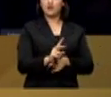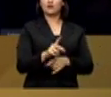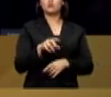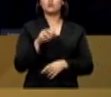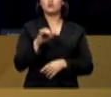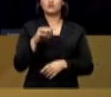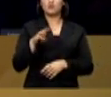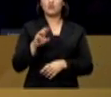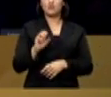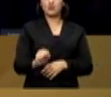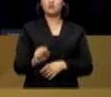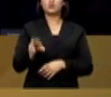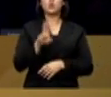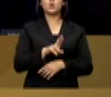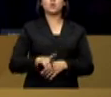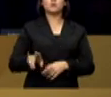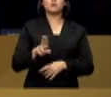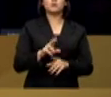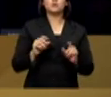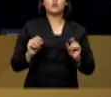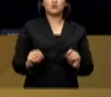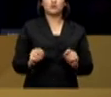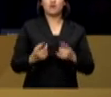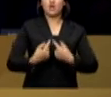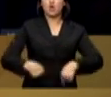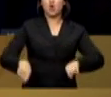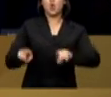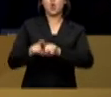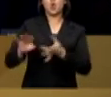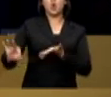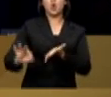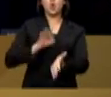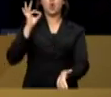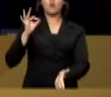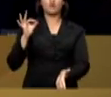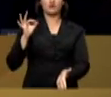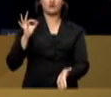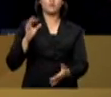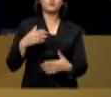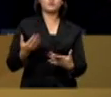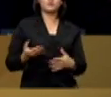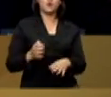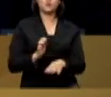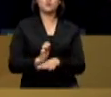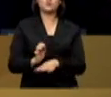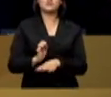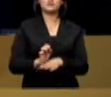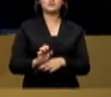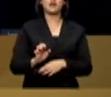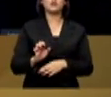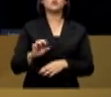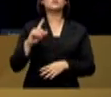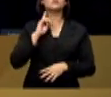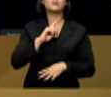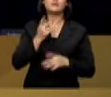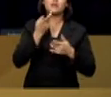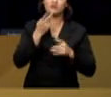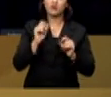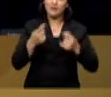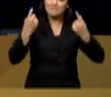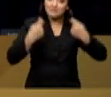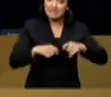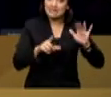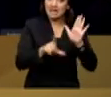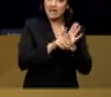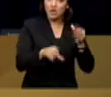interestaduais, utilizando-se do mecanismo dos convênios. Ou seja, o Estado de Minas Gerais aqui sustenta que é necessária a lei